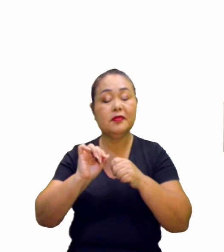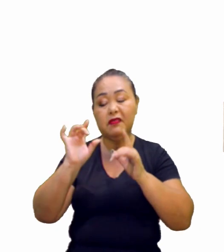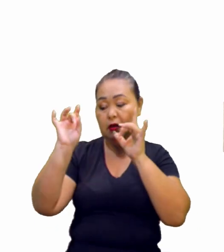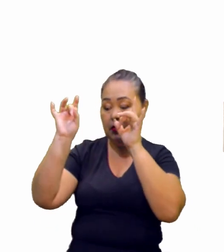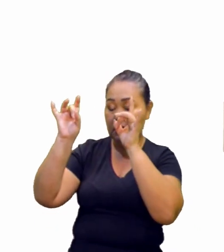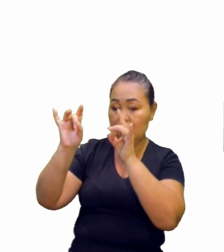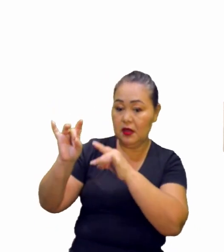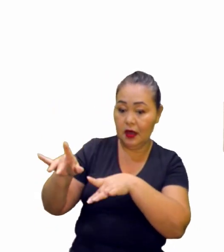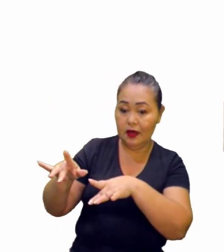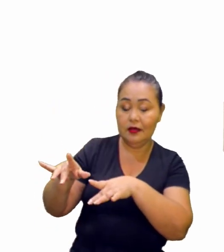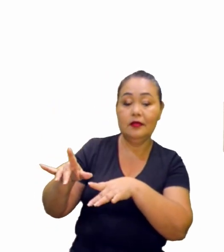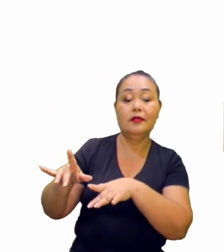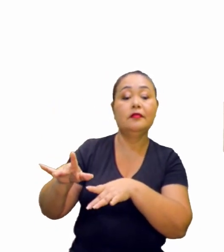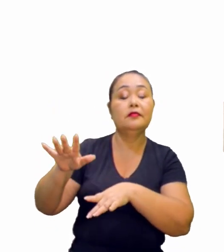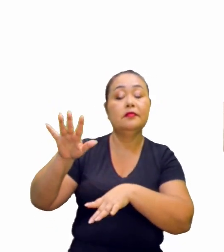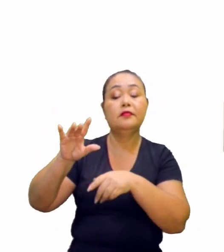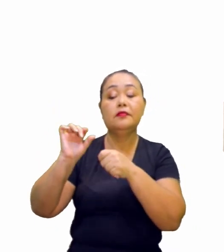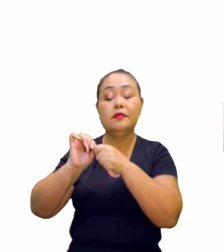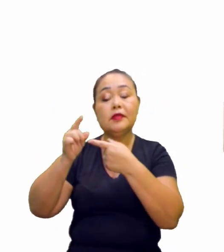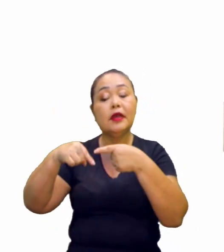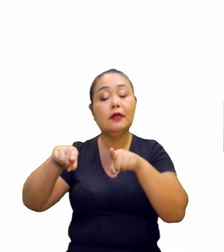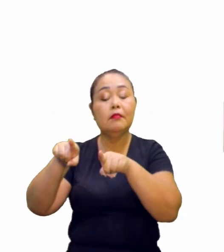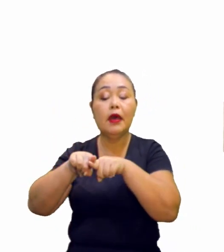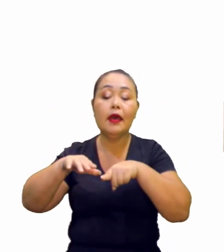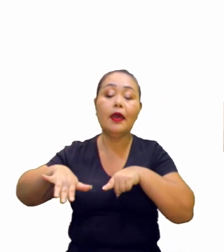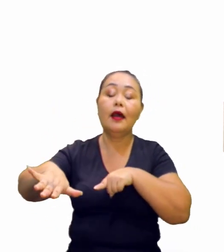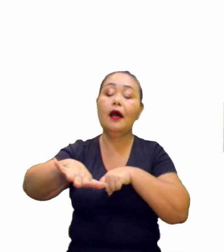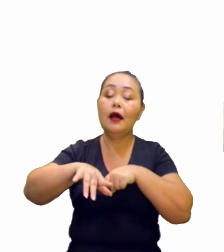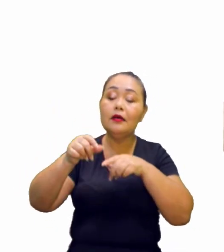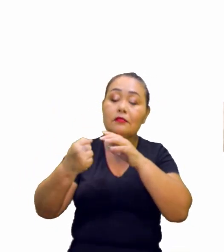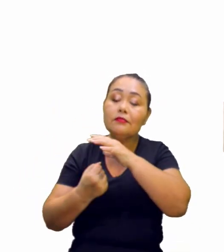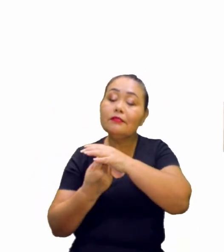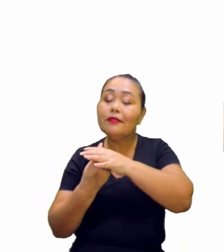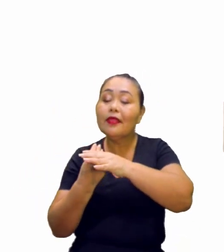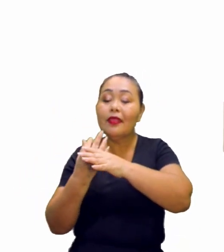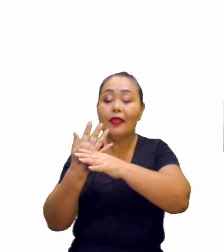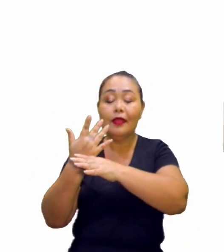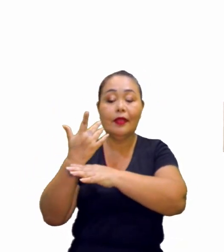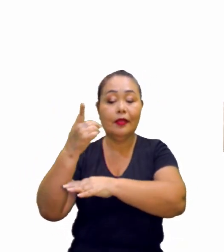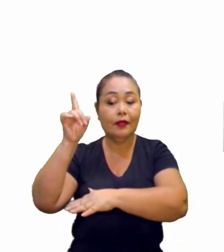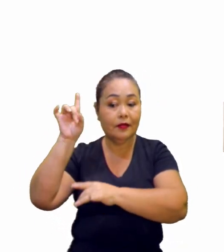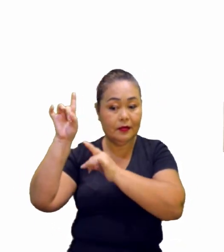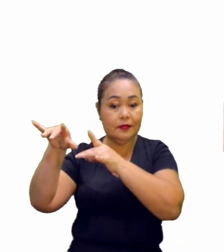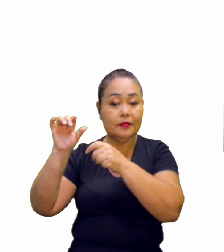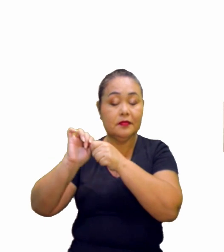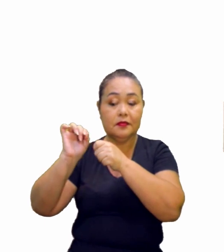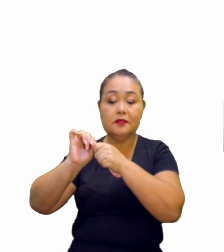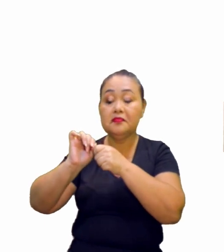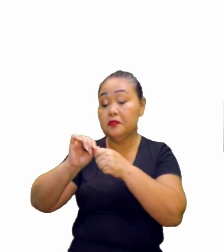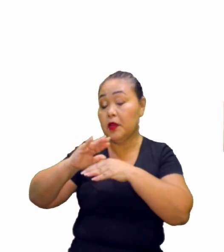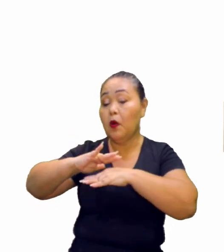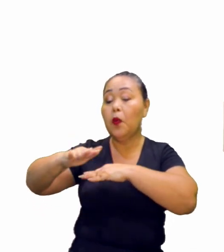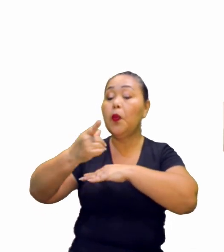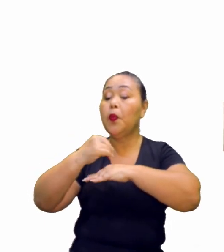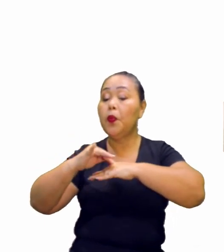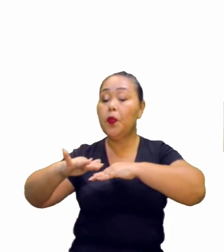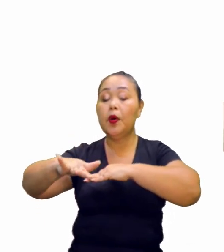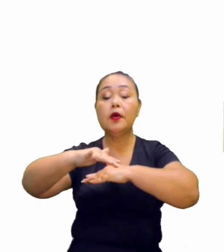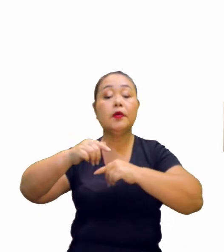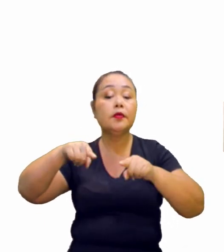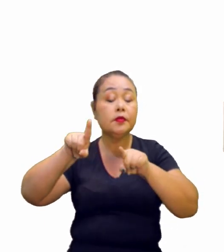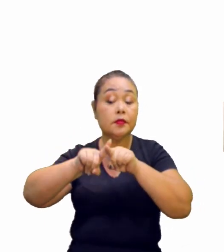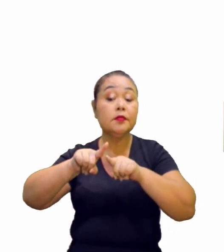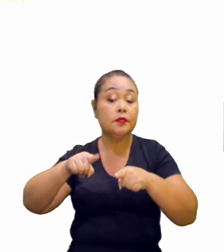abandonadas, áreas de cultivos que foram abandonadas, uma capoeira, né, enfim, e